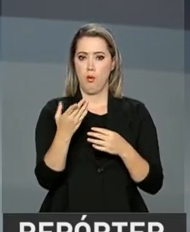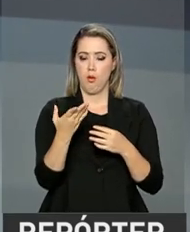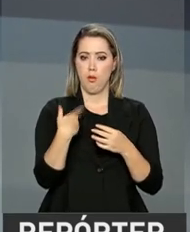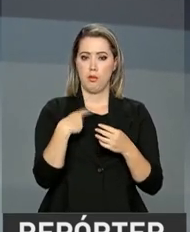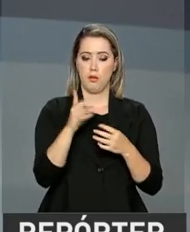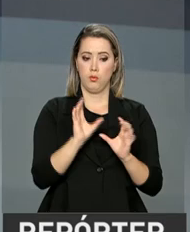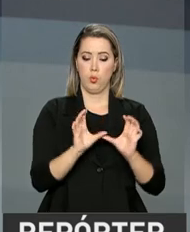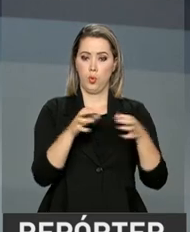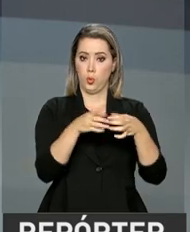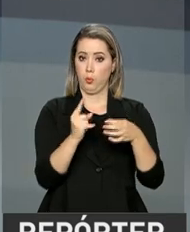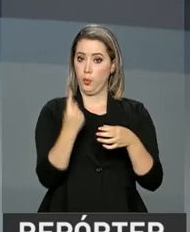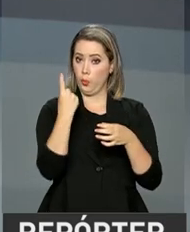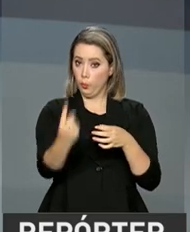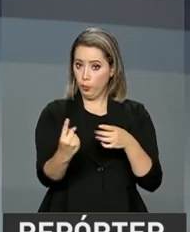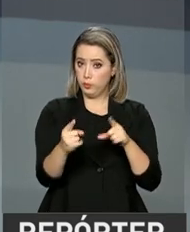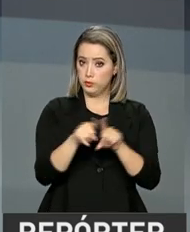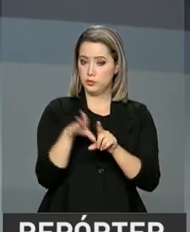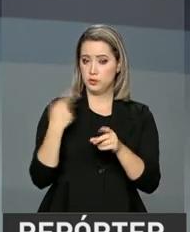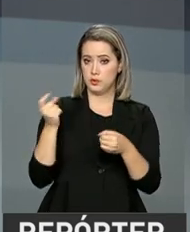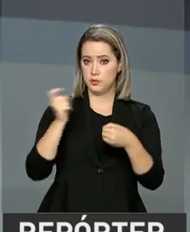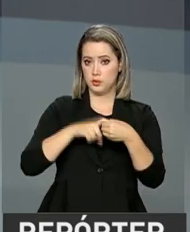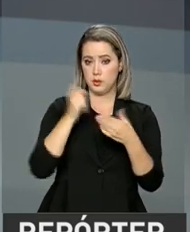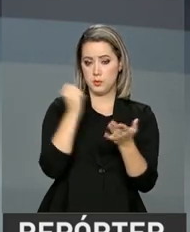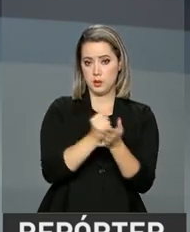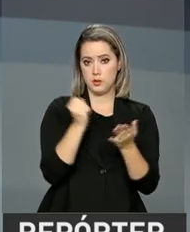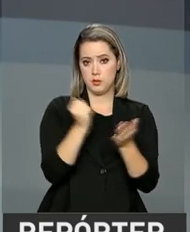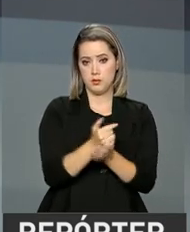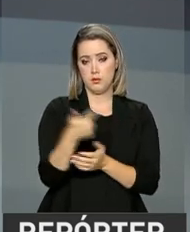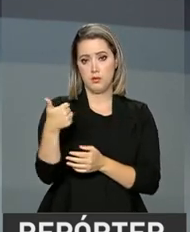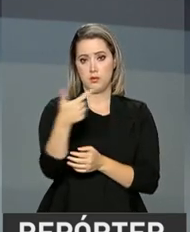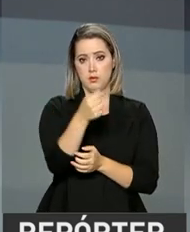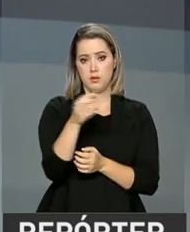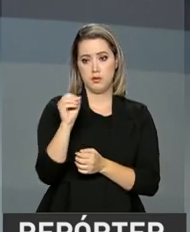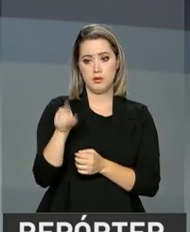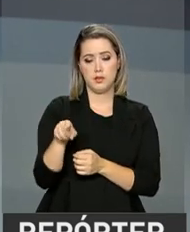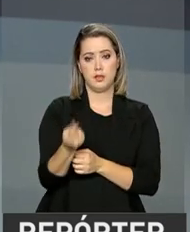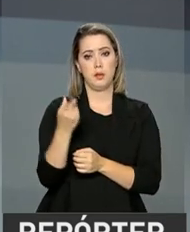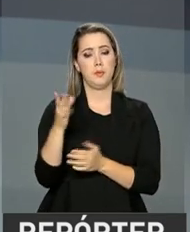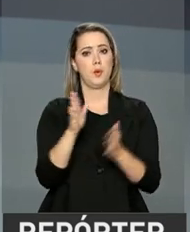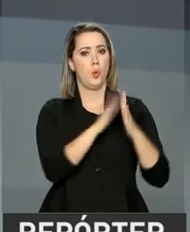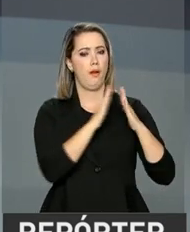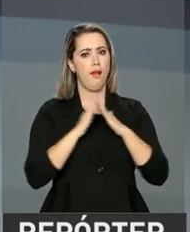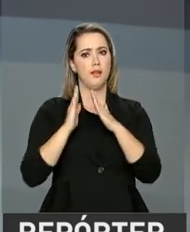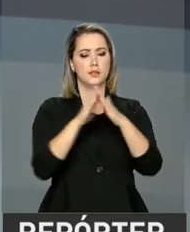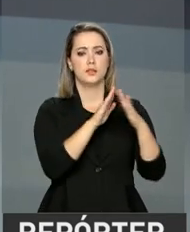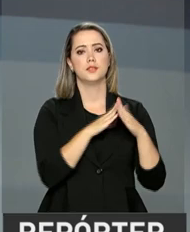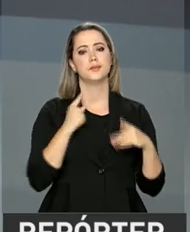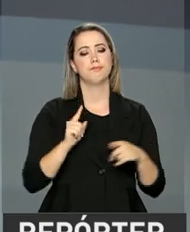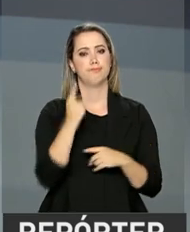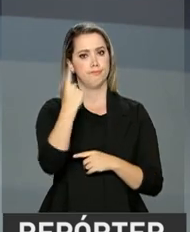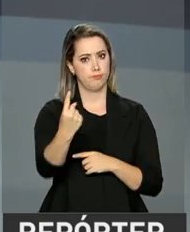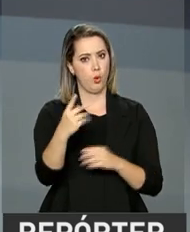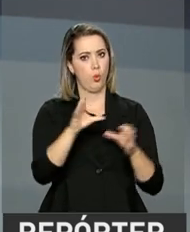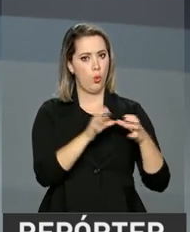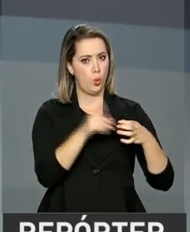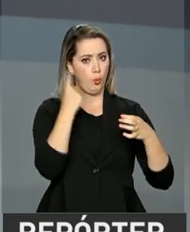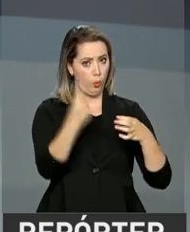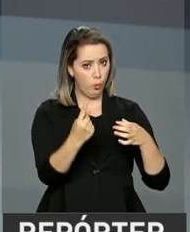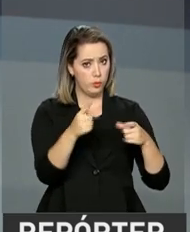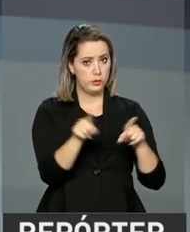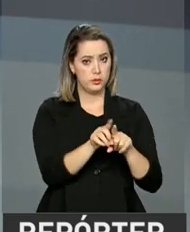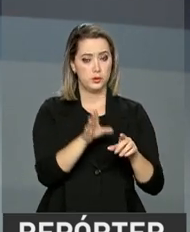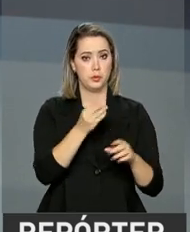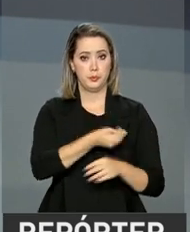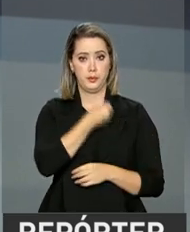estamos retomando a contratação de 170 mil unidades da faixa 1 do programa do Minha Casa Minha